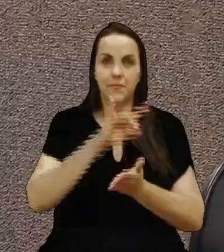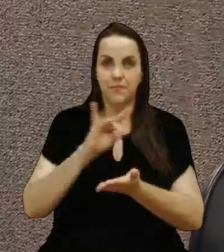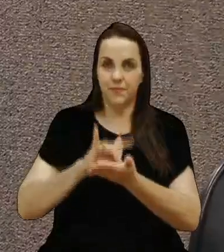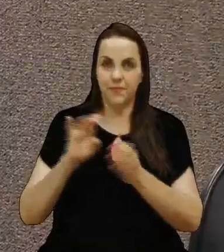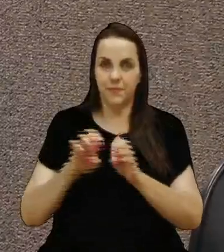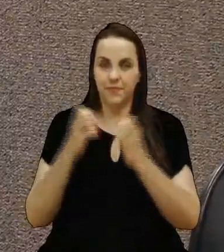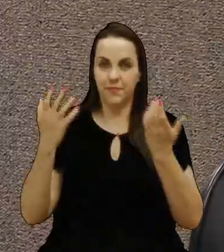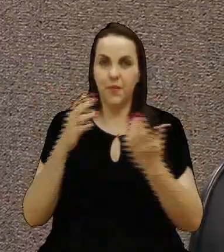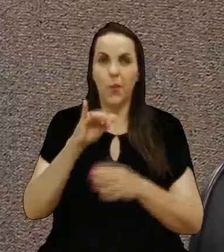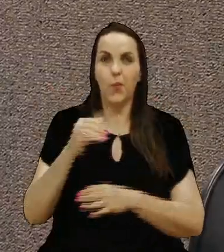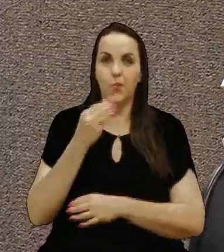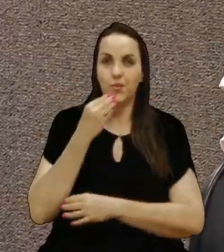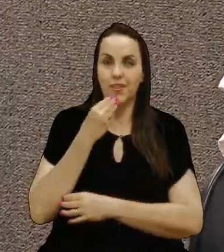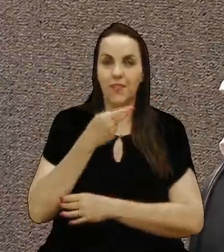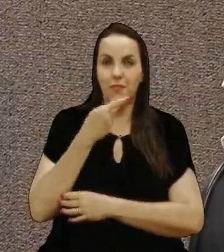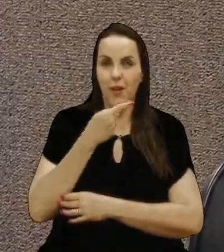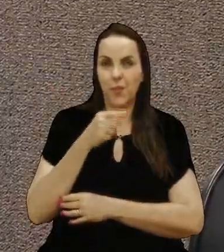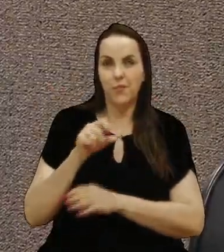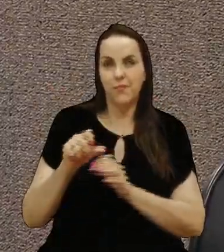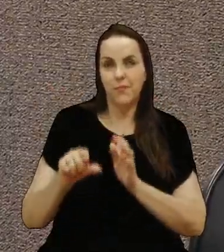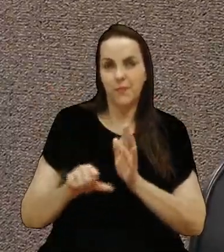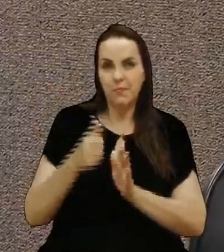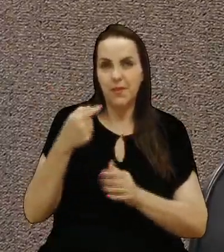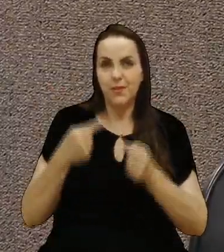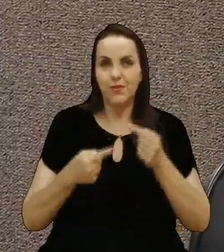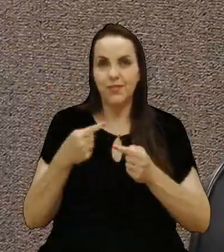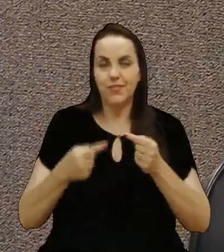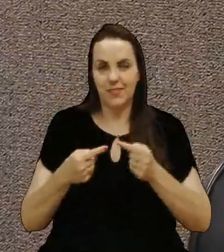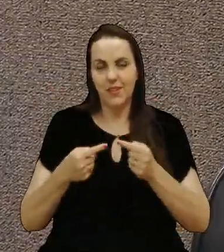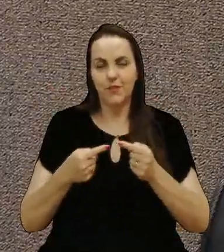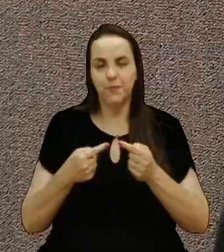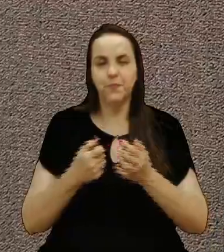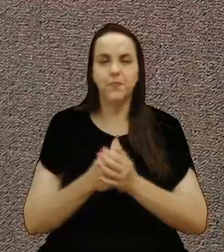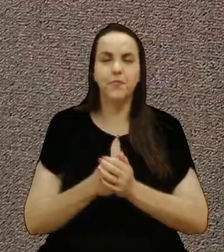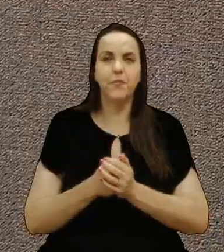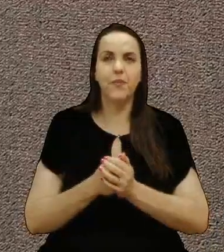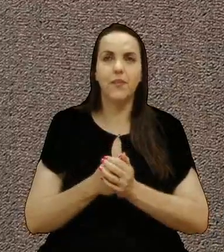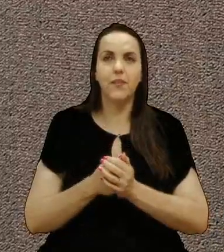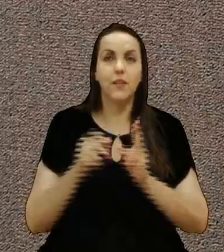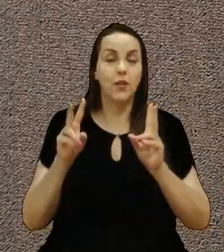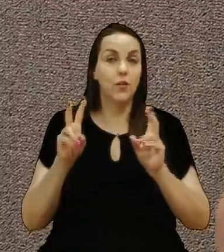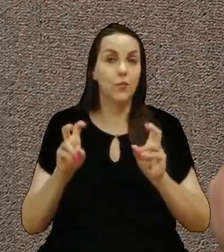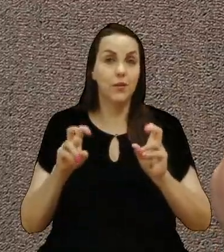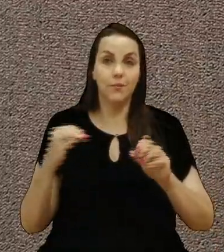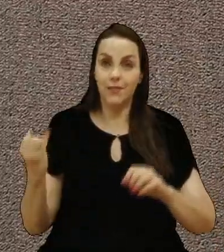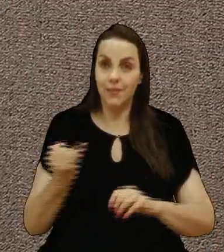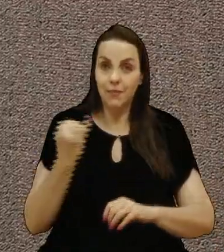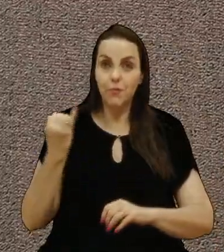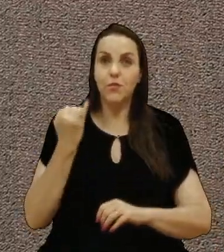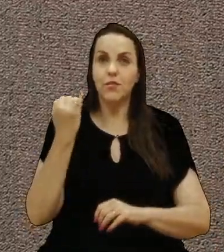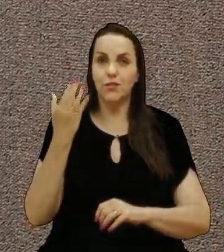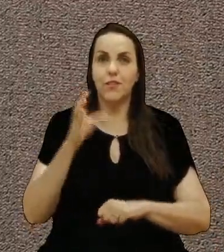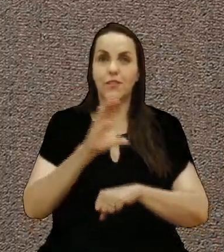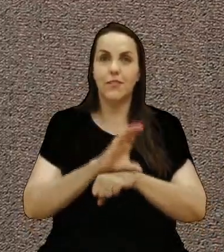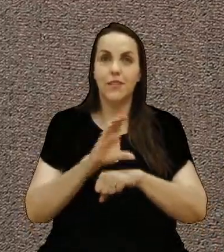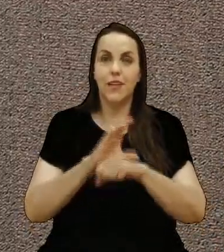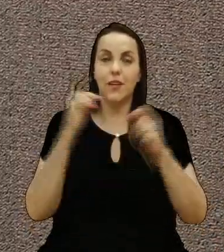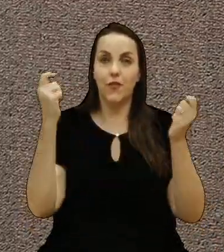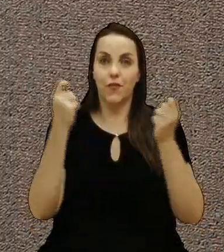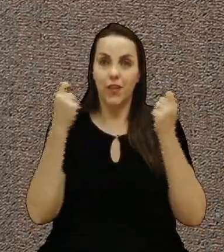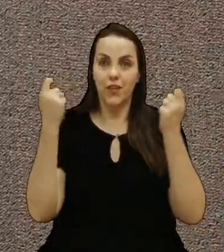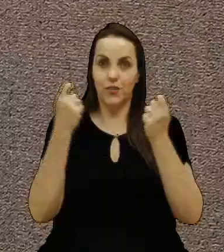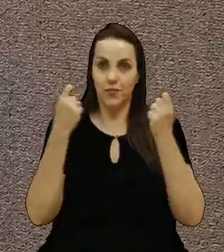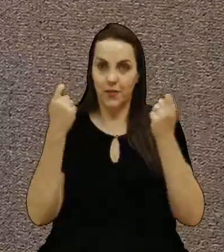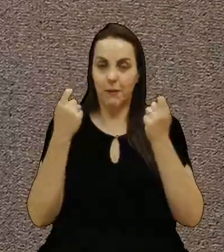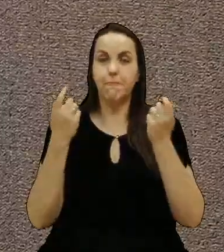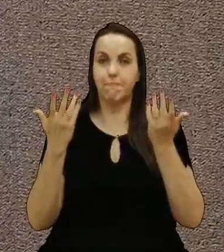de falar um pouquinho na primeira discussão, né? E comentamos da importância já do CETEC Festival,